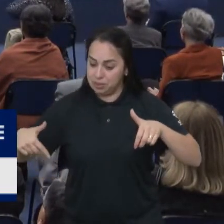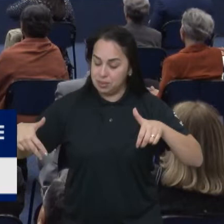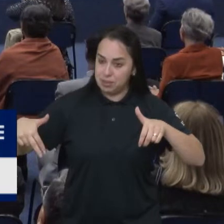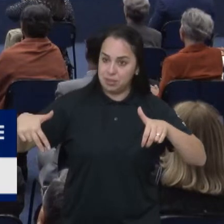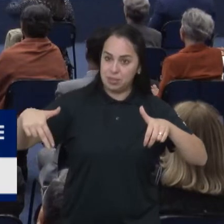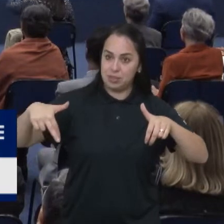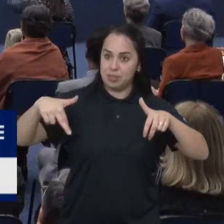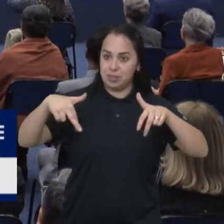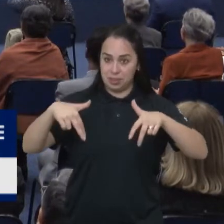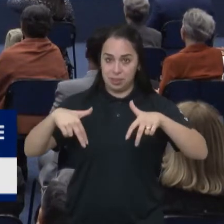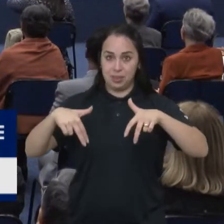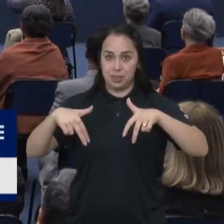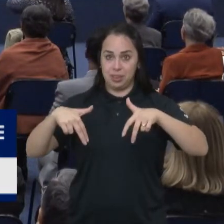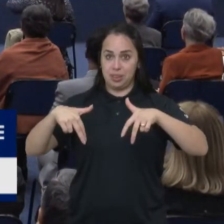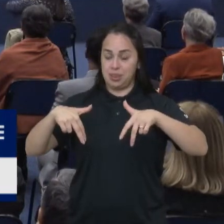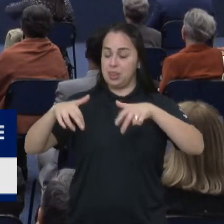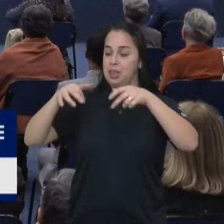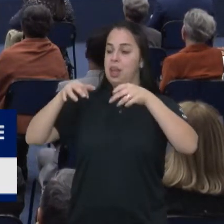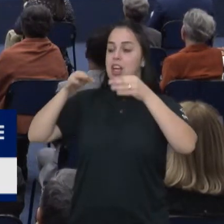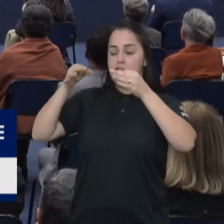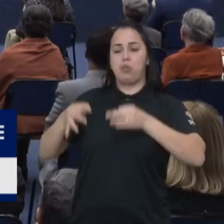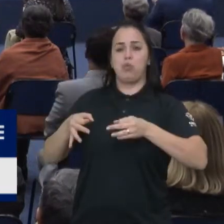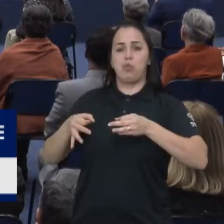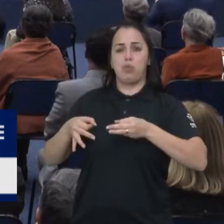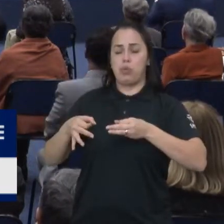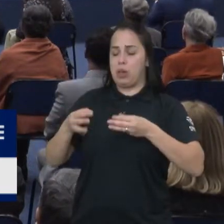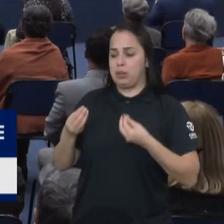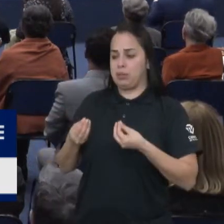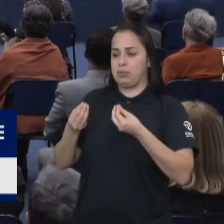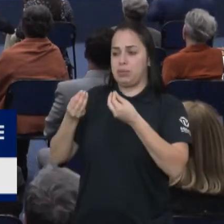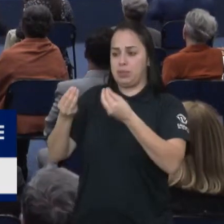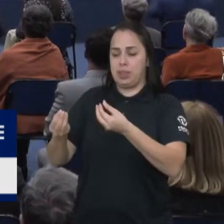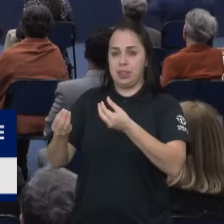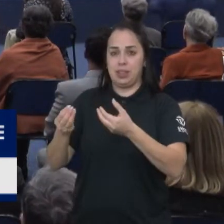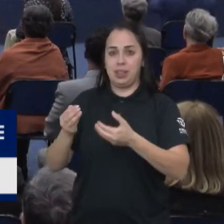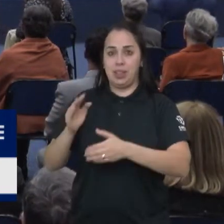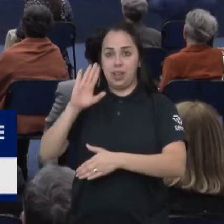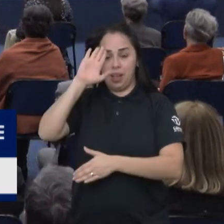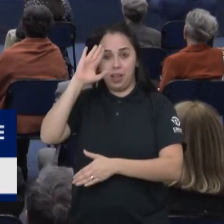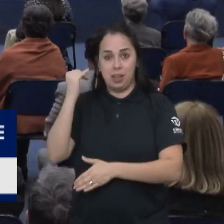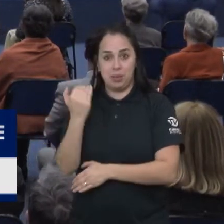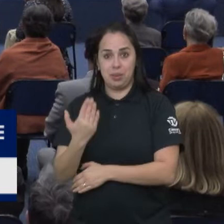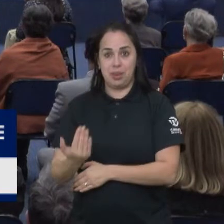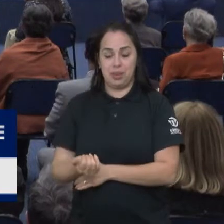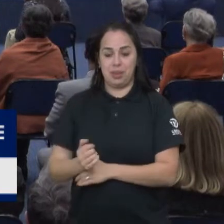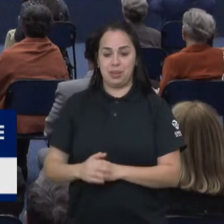para receber de forma justa e oportuna a homenagem do povo de São José dos Campos.